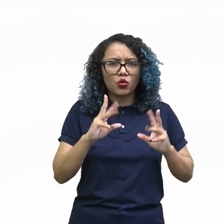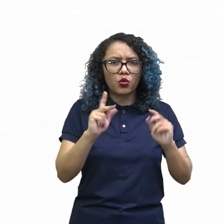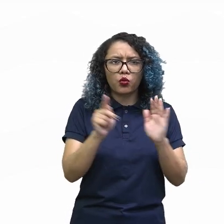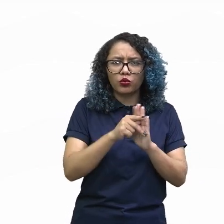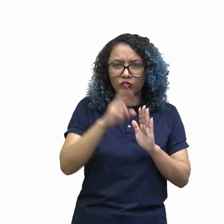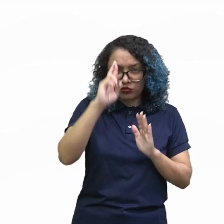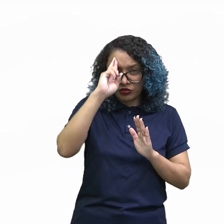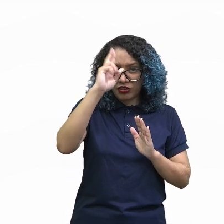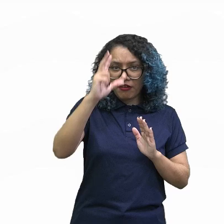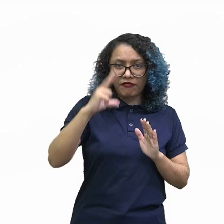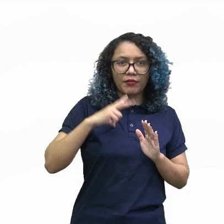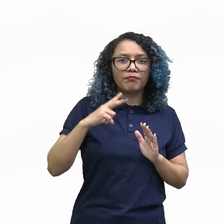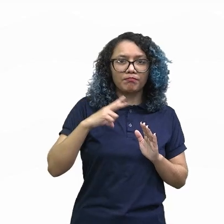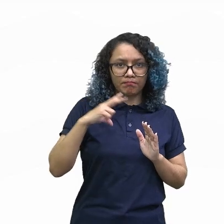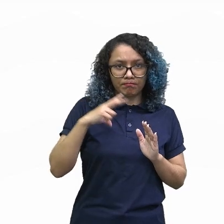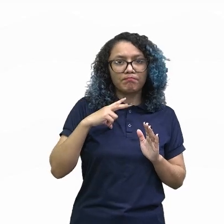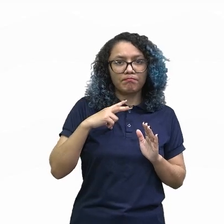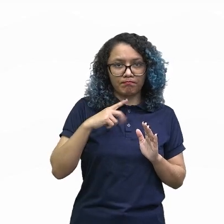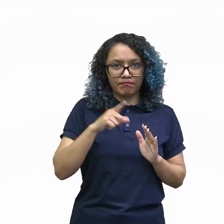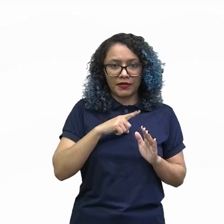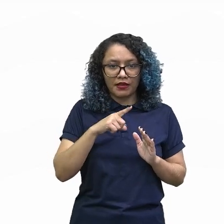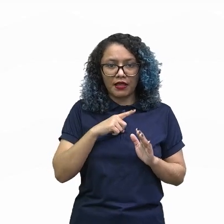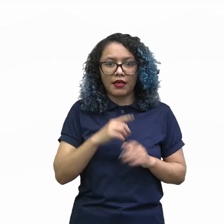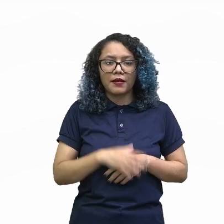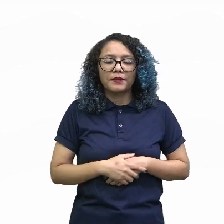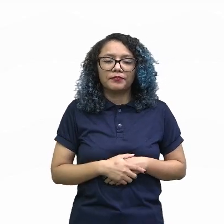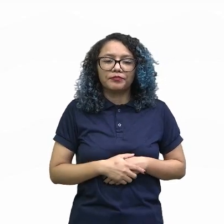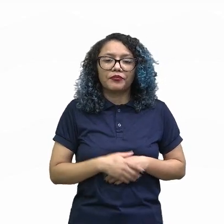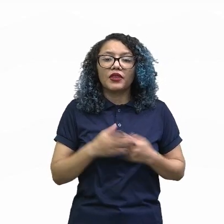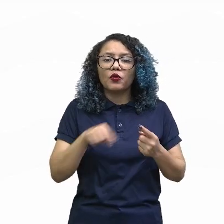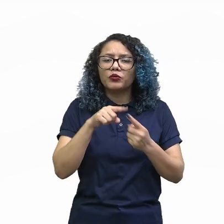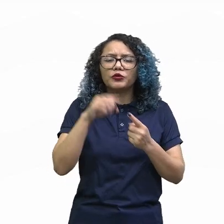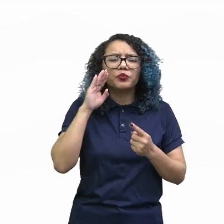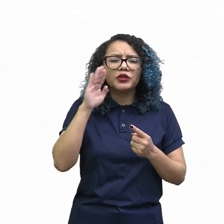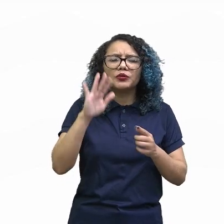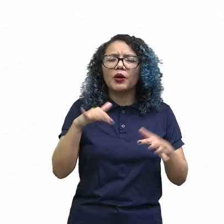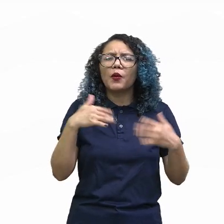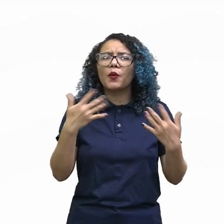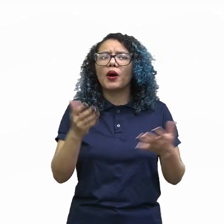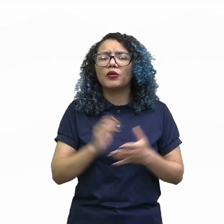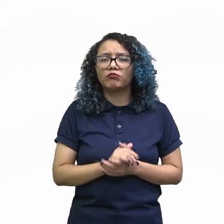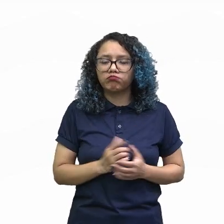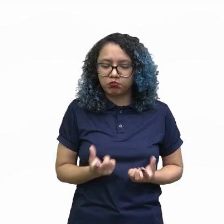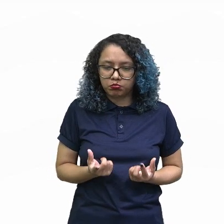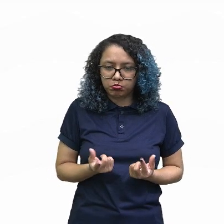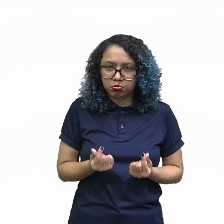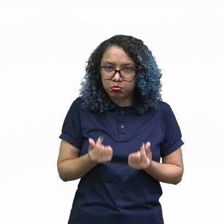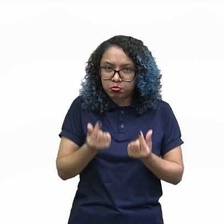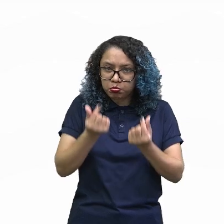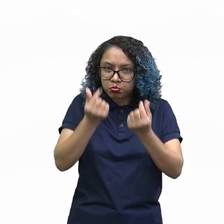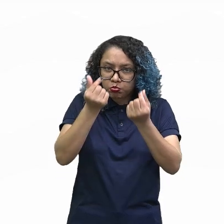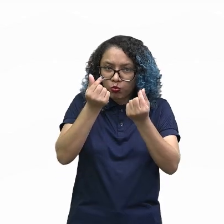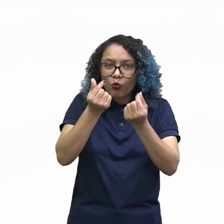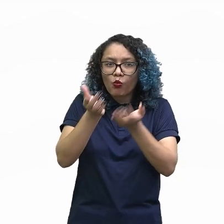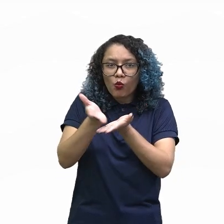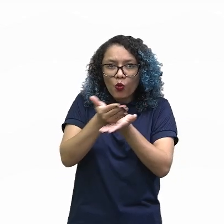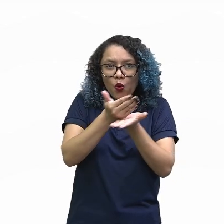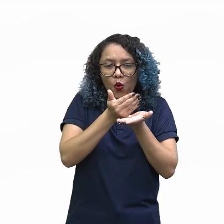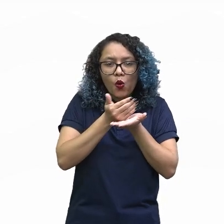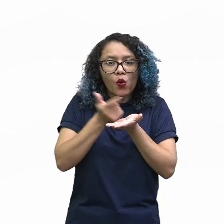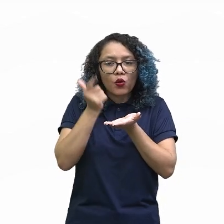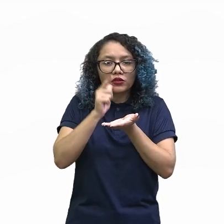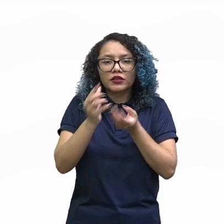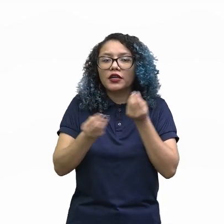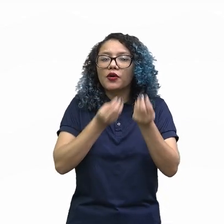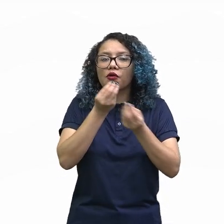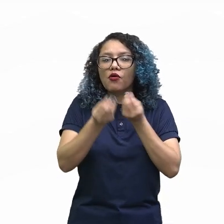propriedade privada. O objetivo principal, né, é a acumulação de lucro através da produção